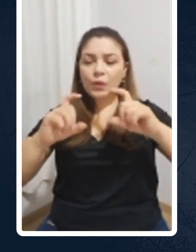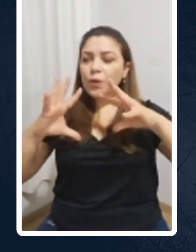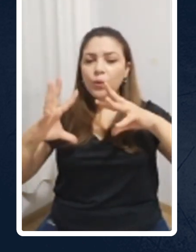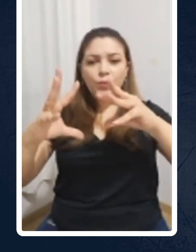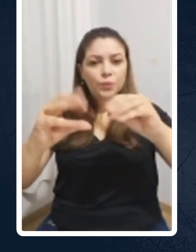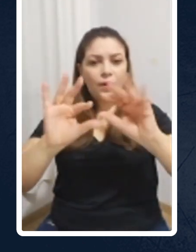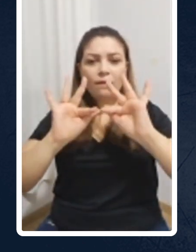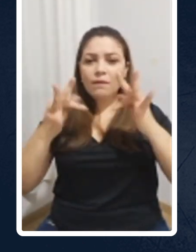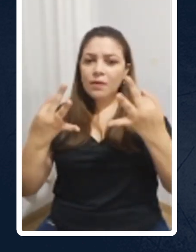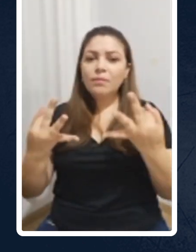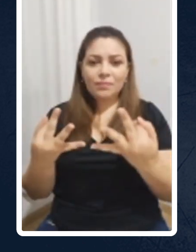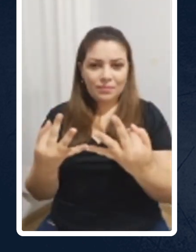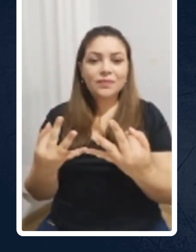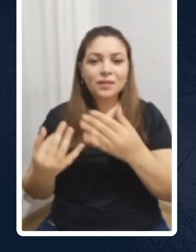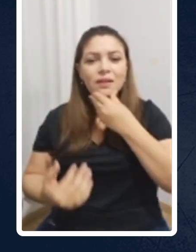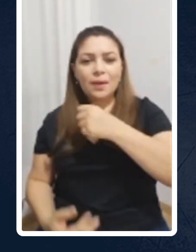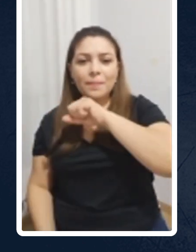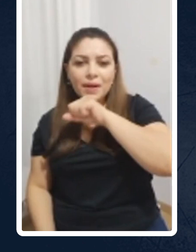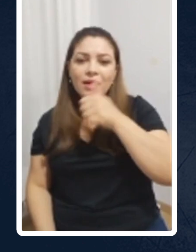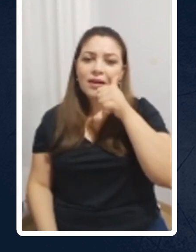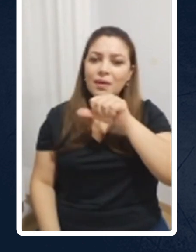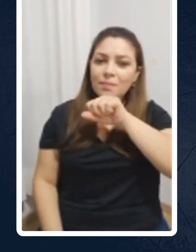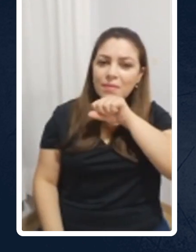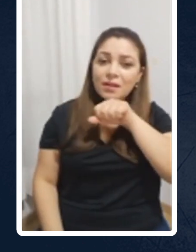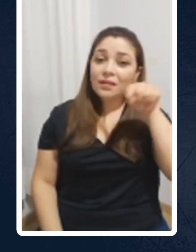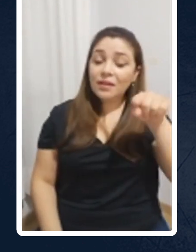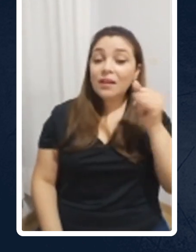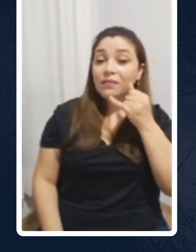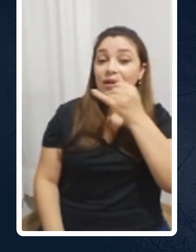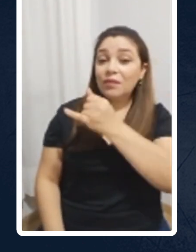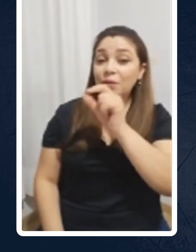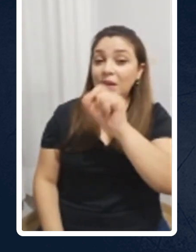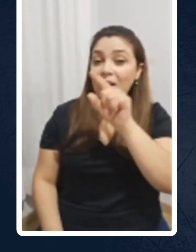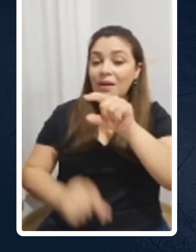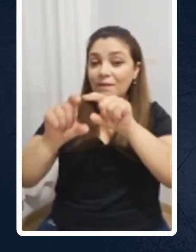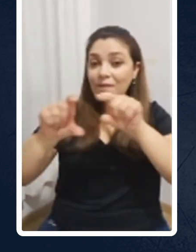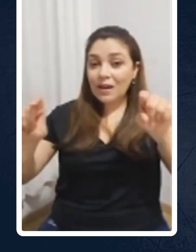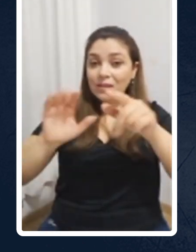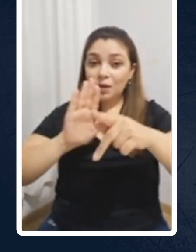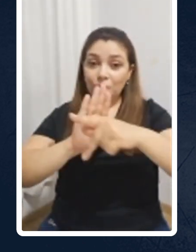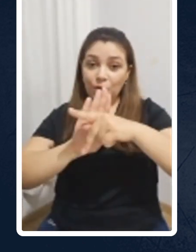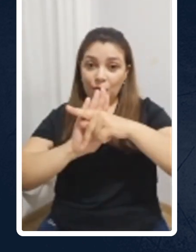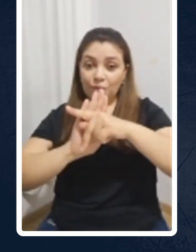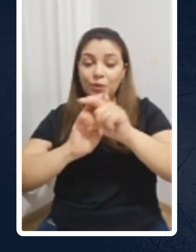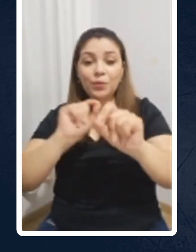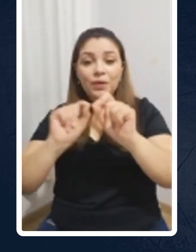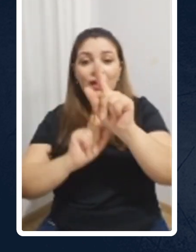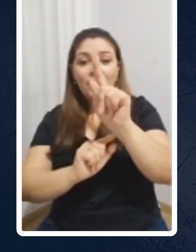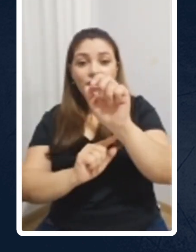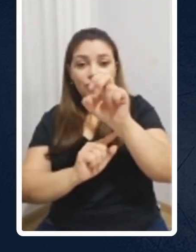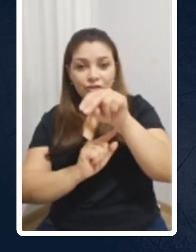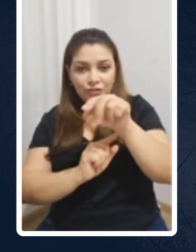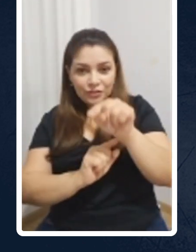disse, eu vou repetir aqui uma frase do general Osório, que é aqui no Rio Grande do Sul, depois